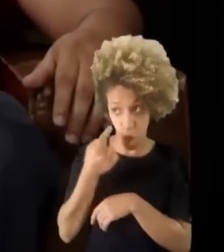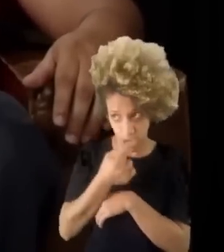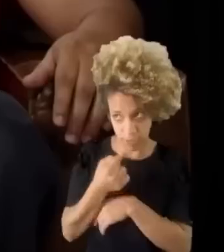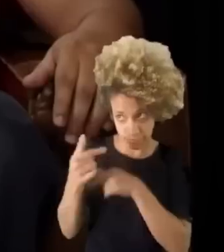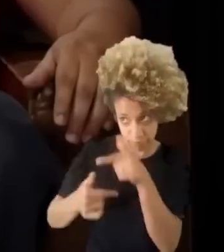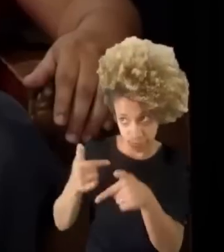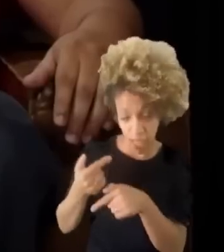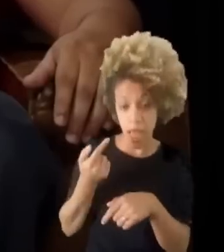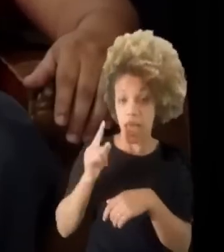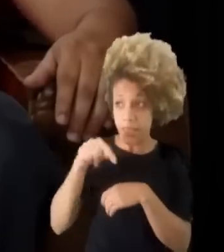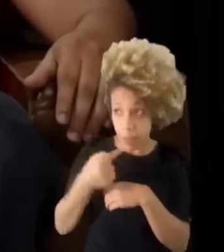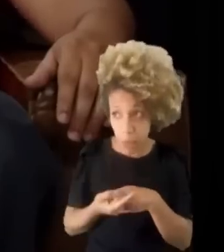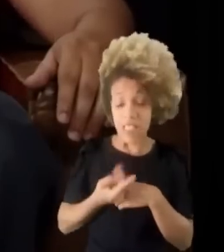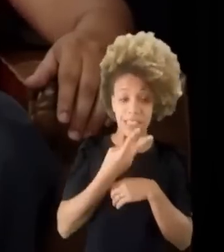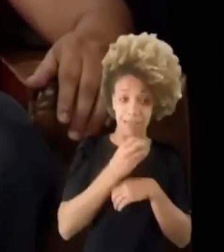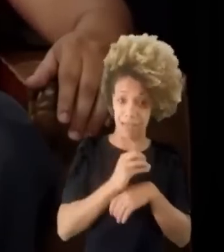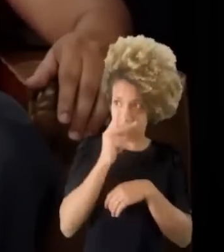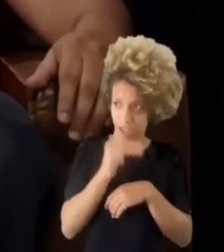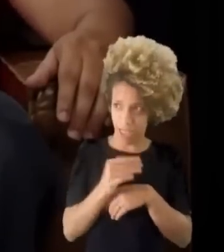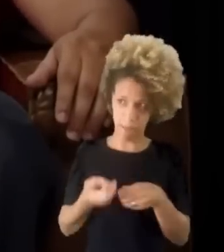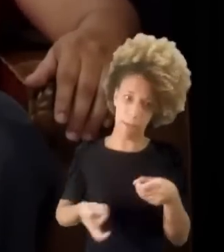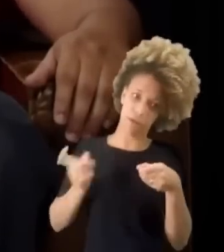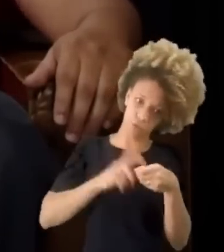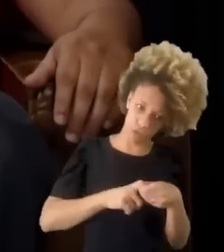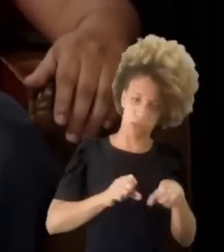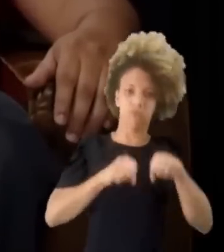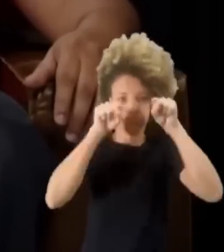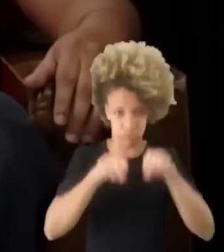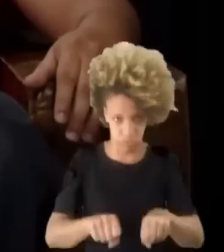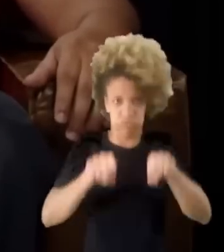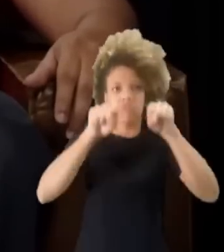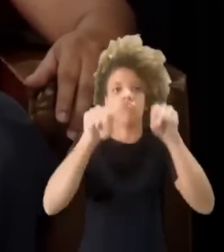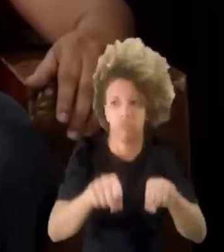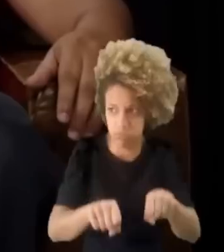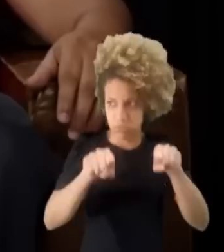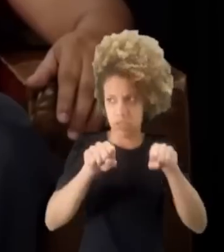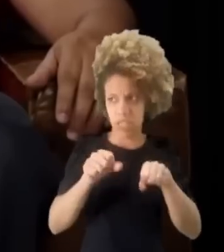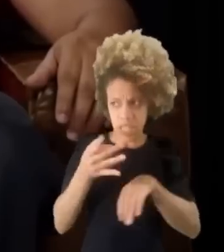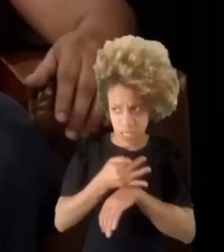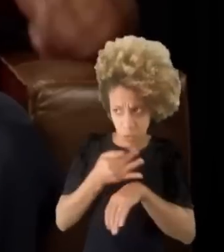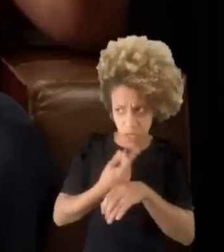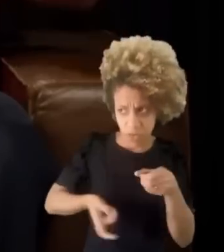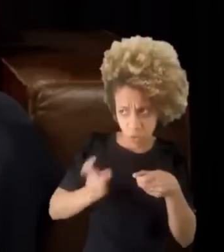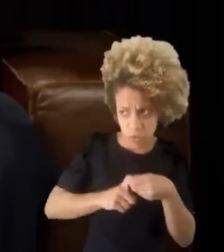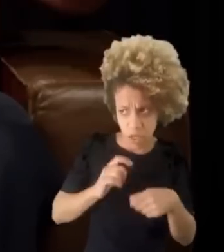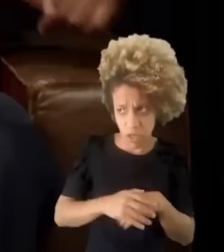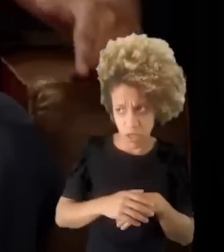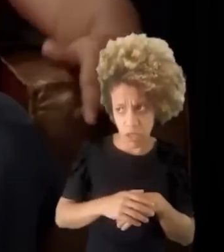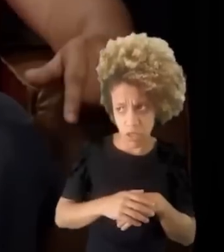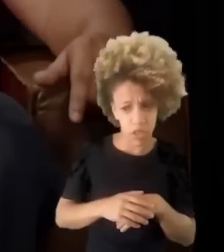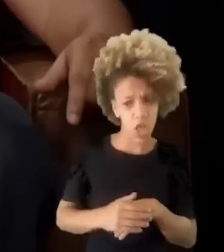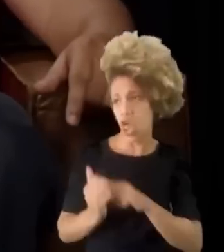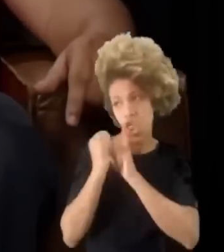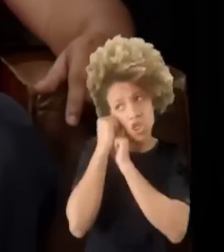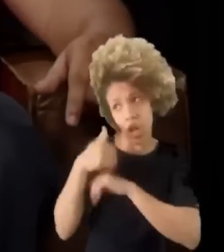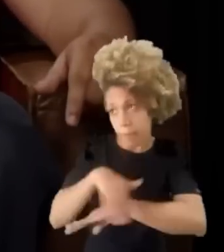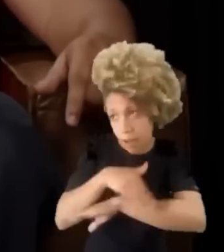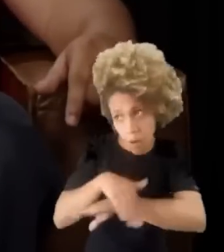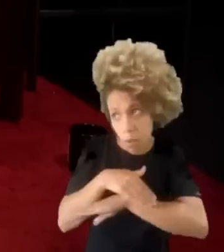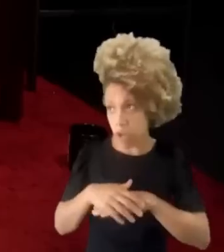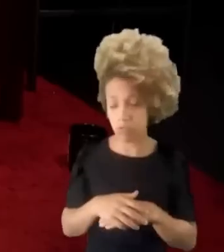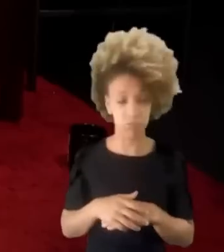dia ali depois ele tem mais 30 km para pedais subindo e descendo o morro você acha que ele aguenta voltar moleque dorme na rua